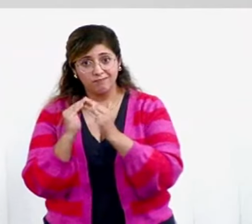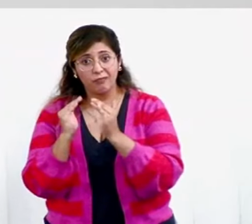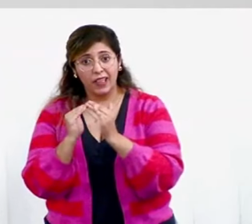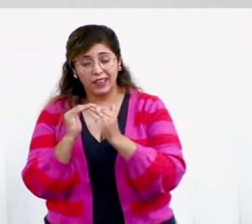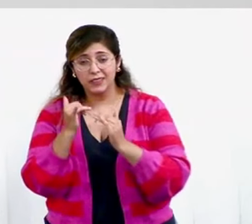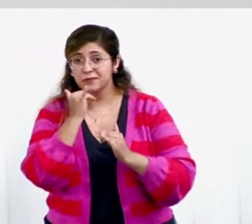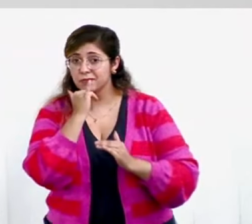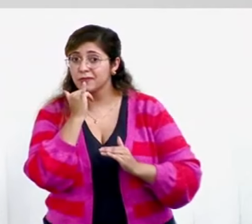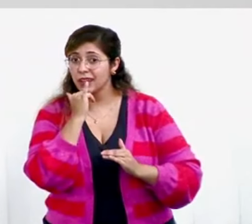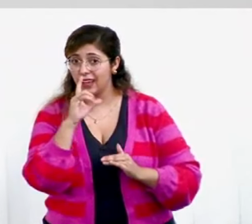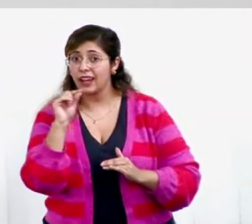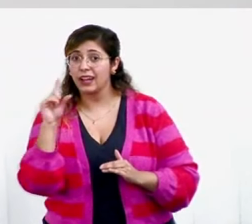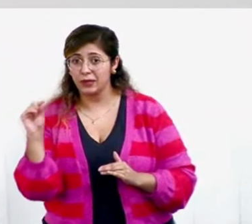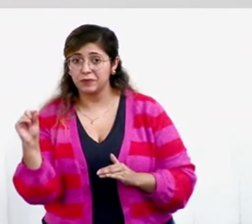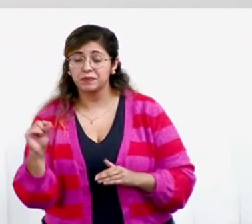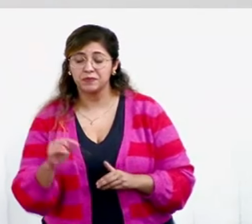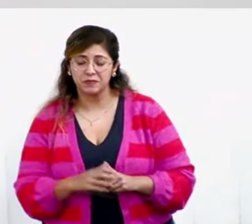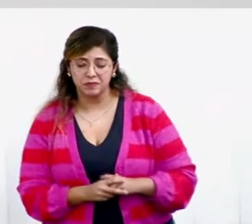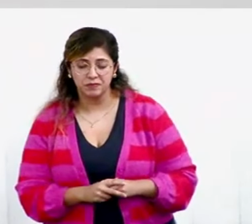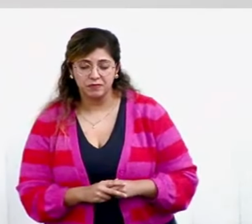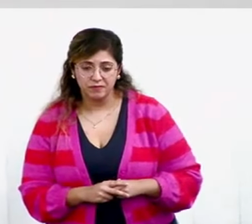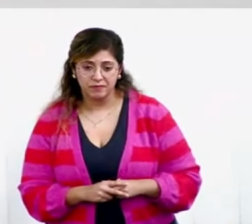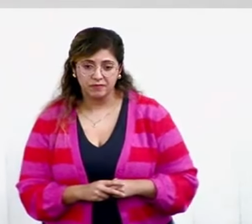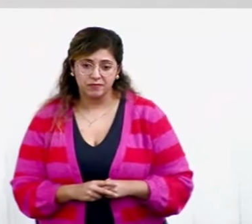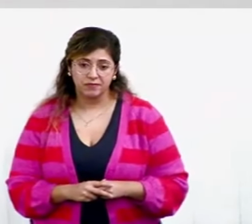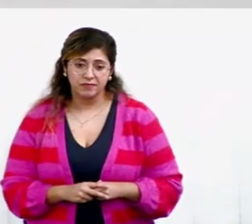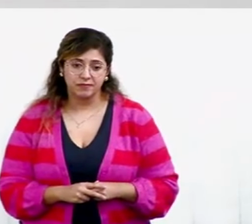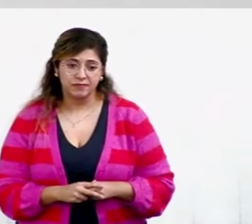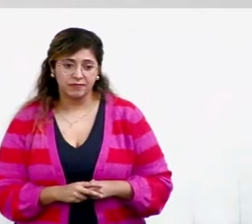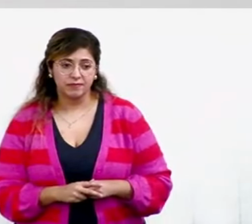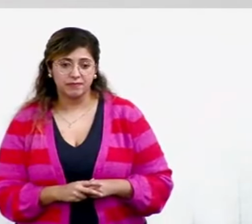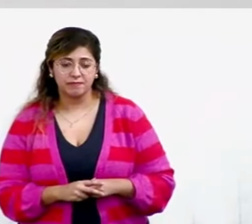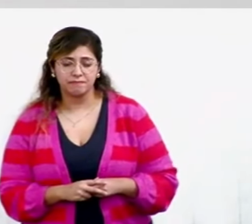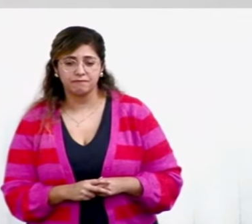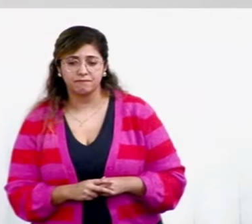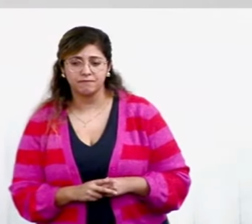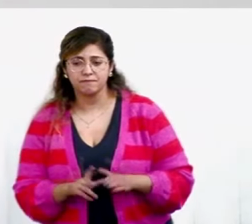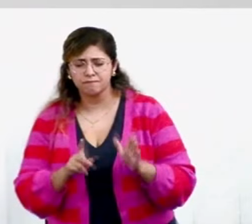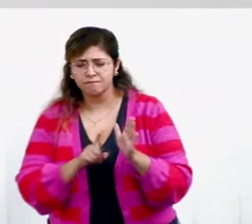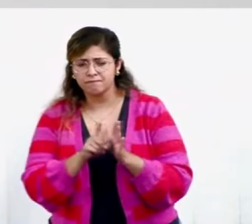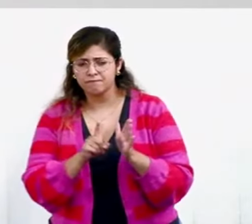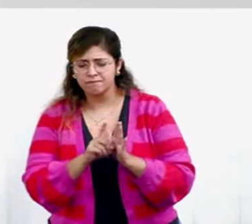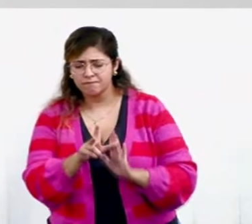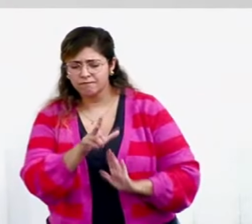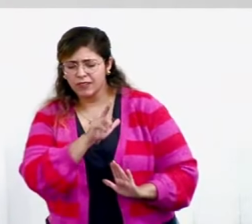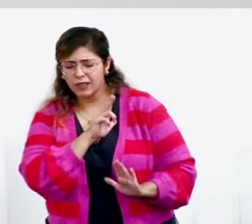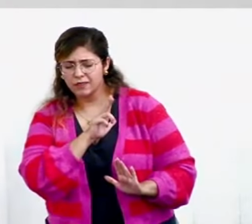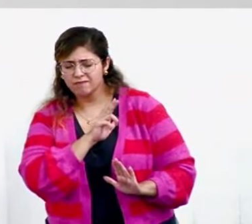E responda para si mesmo diante de Deus. E responda isso em oração.